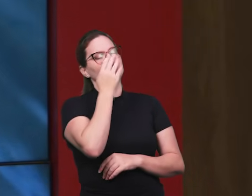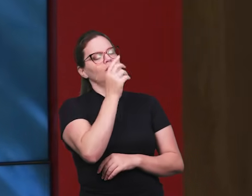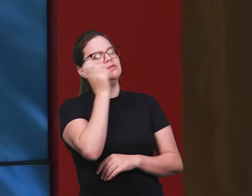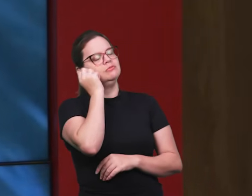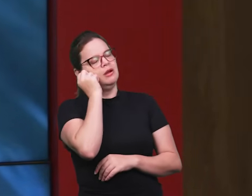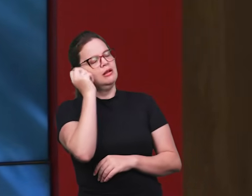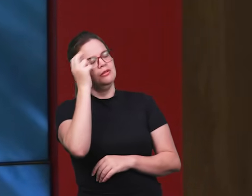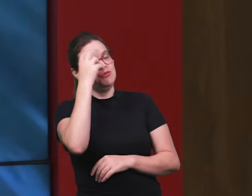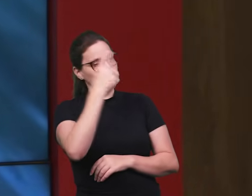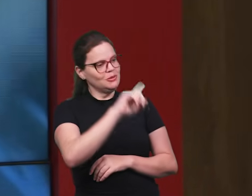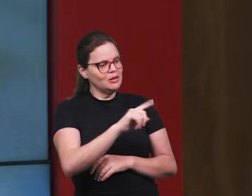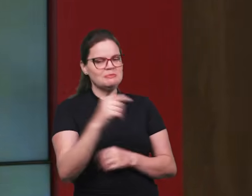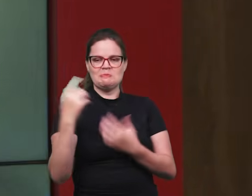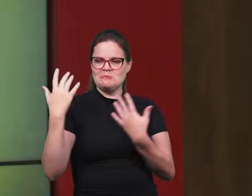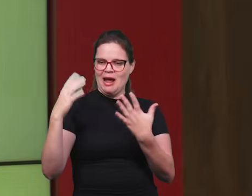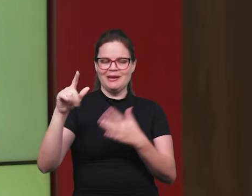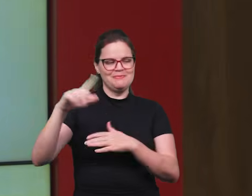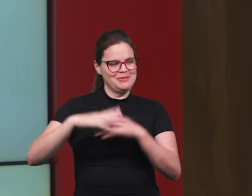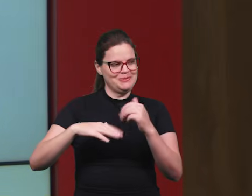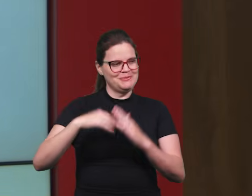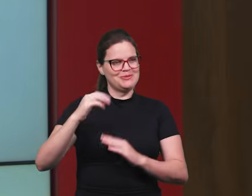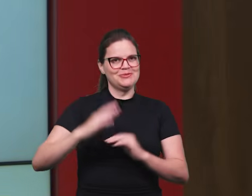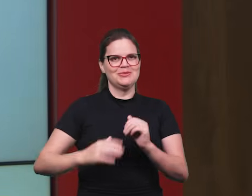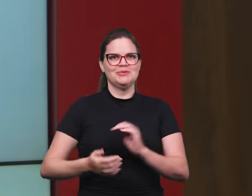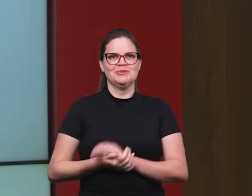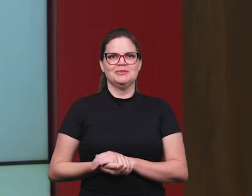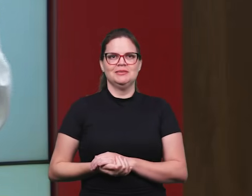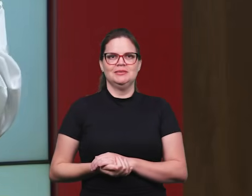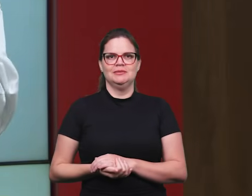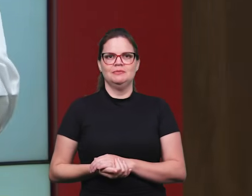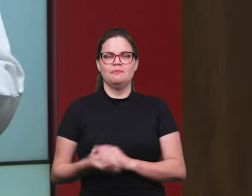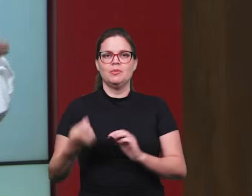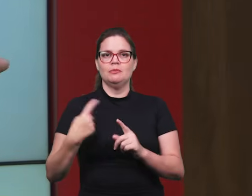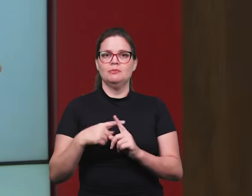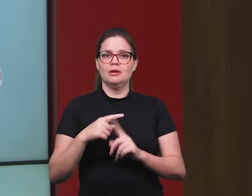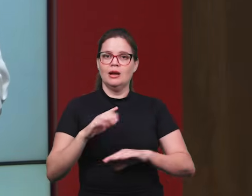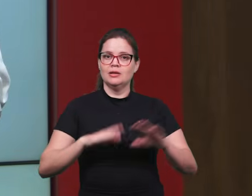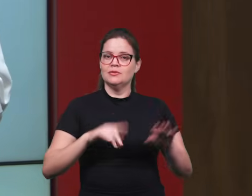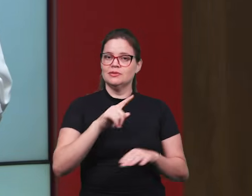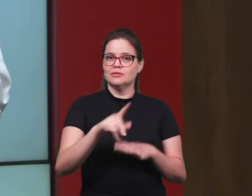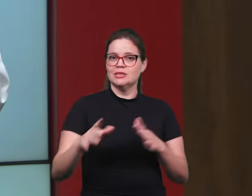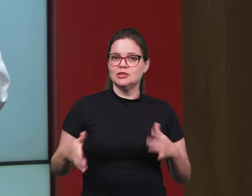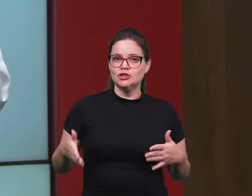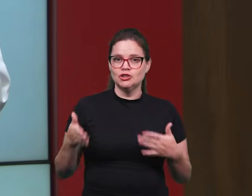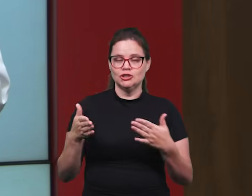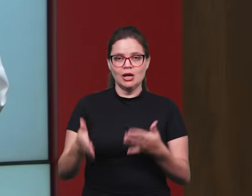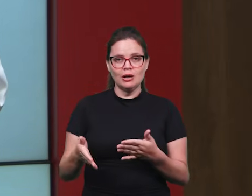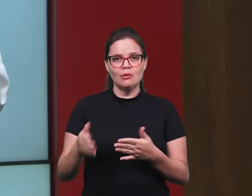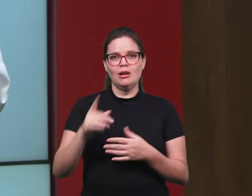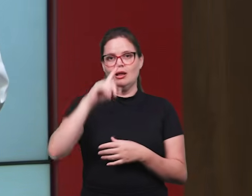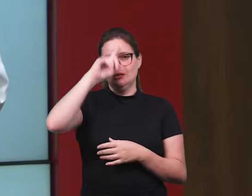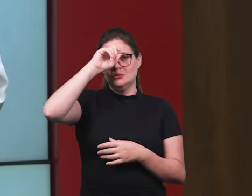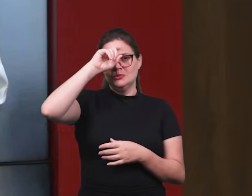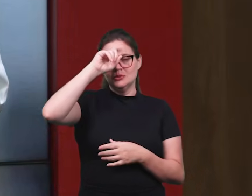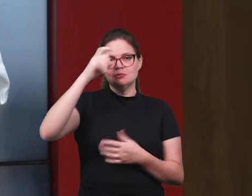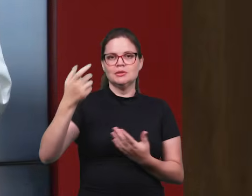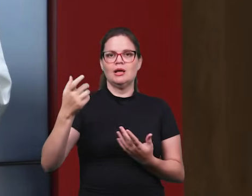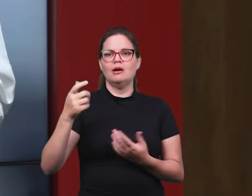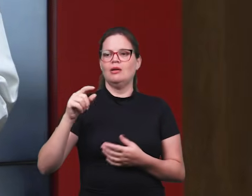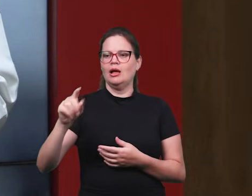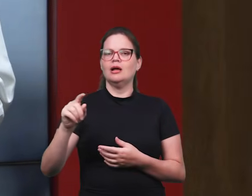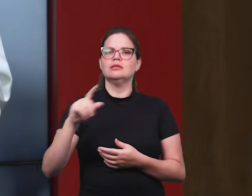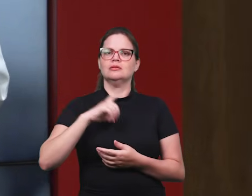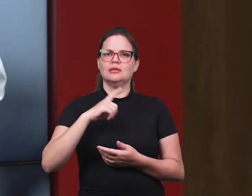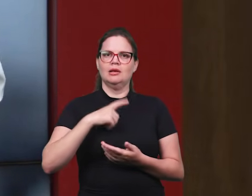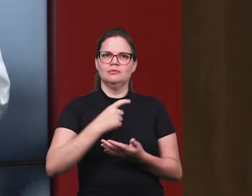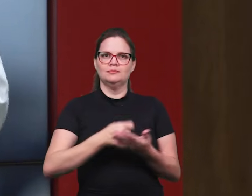anestesista, que ele nem lembra. Talvez ele te dê um pré-anestésico quando você chegou no hospital, ou às vezes na consulta pré-anestésica já te receitou um medicamento,